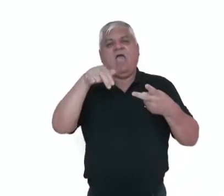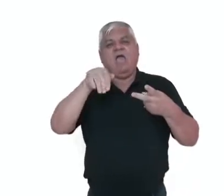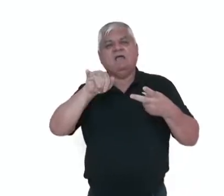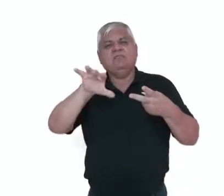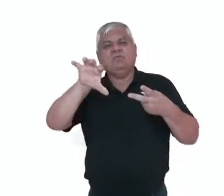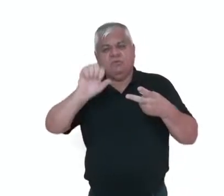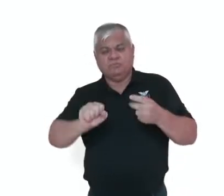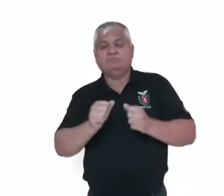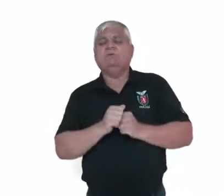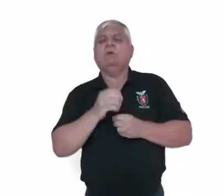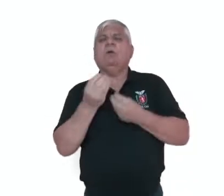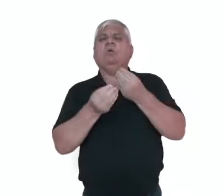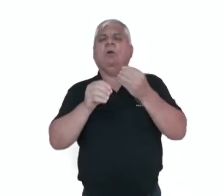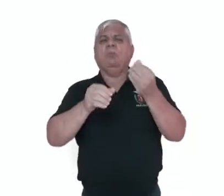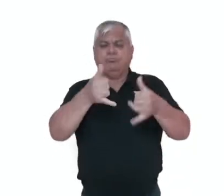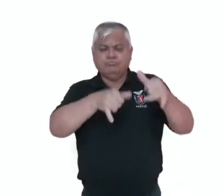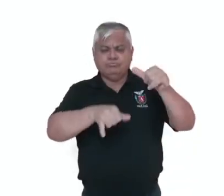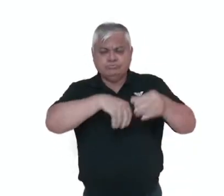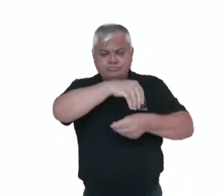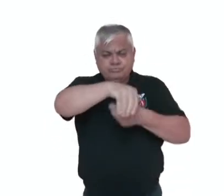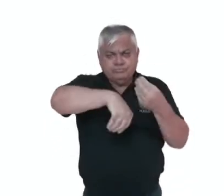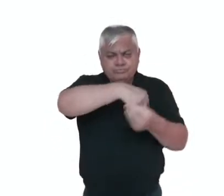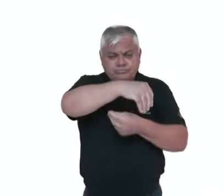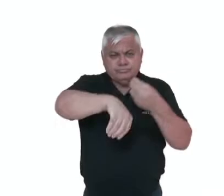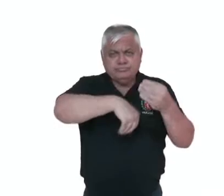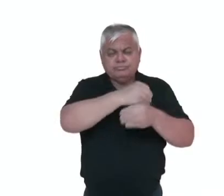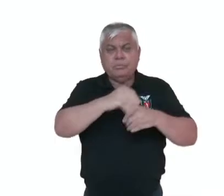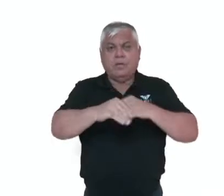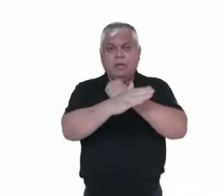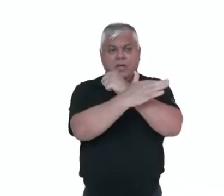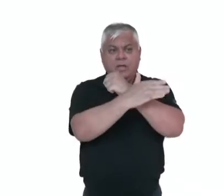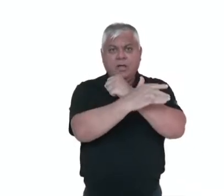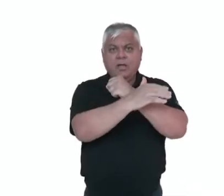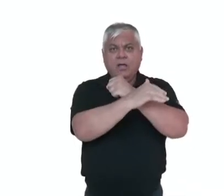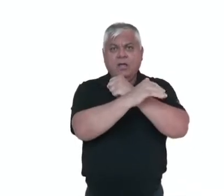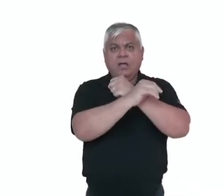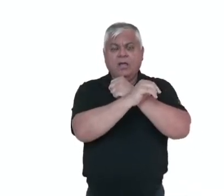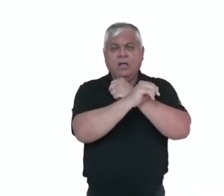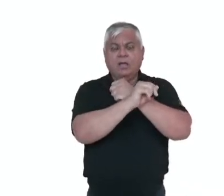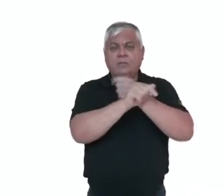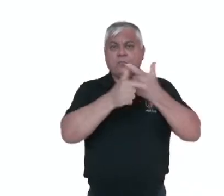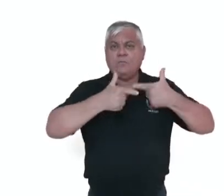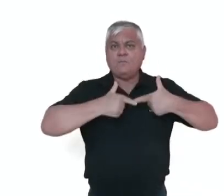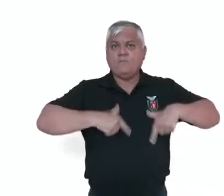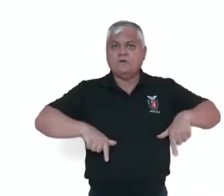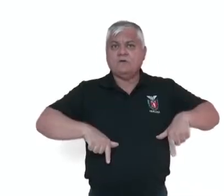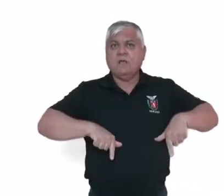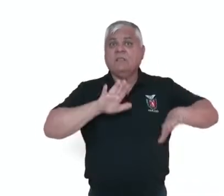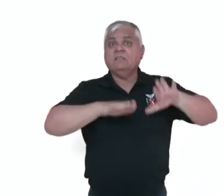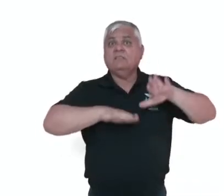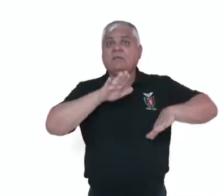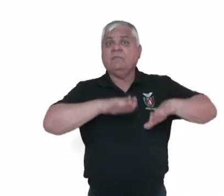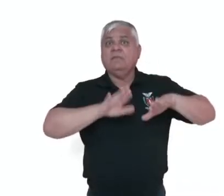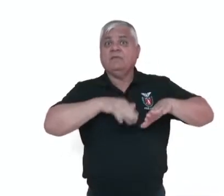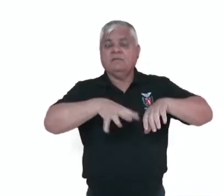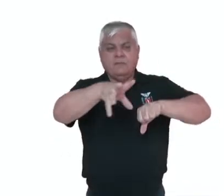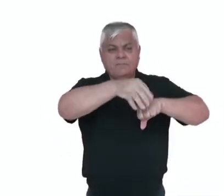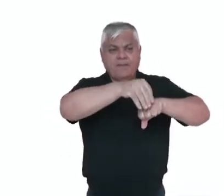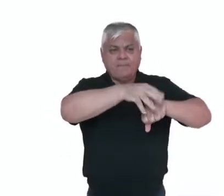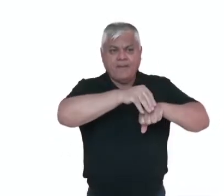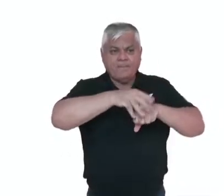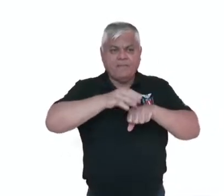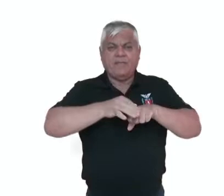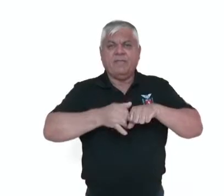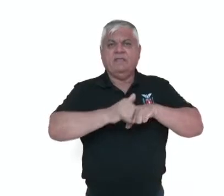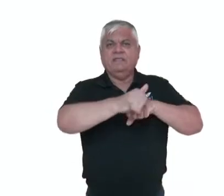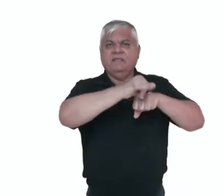A ionização é um processo químico, pois os átomos neutros, independente do estado de agregação, adquirem carga elétrica